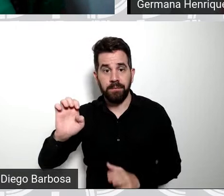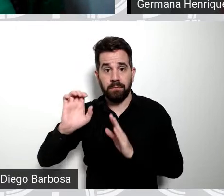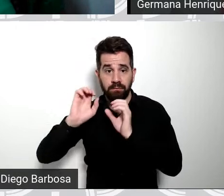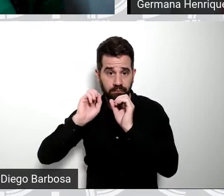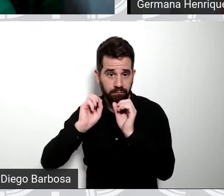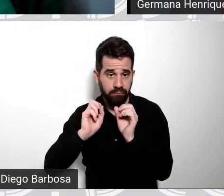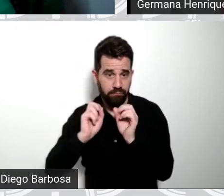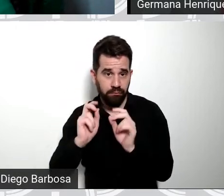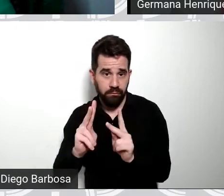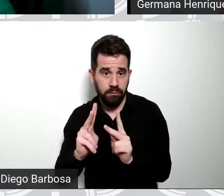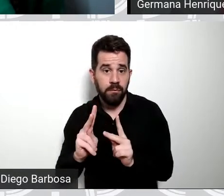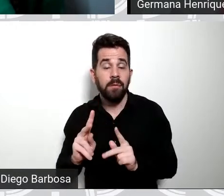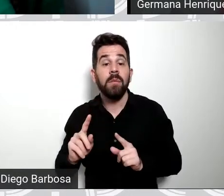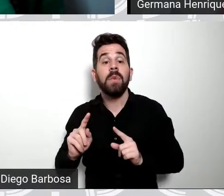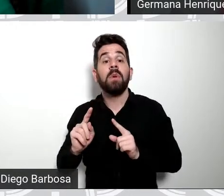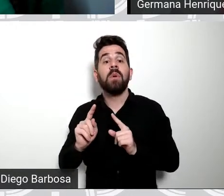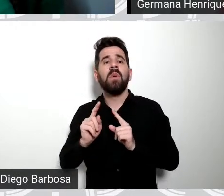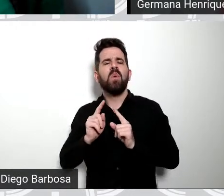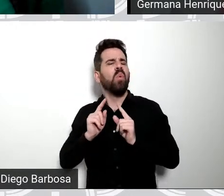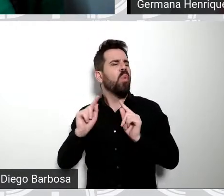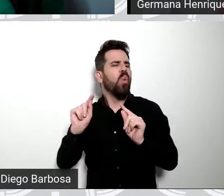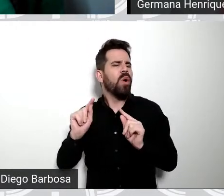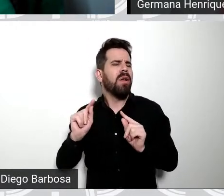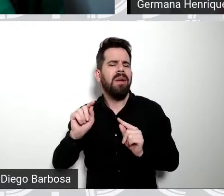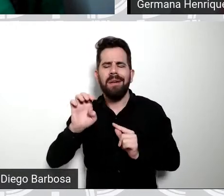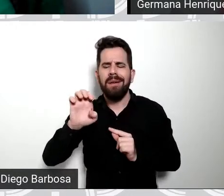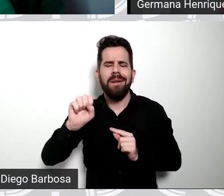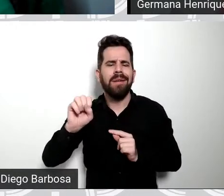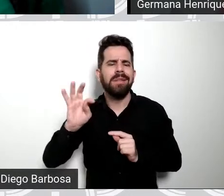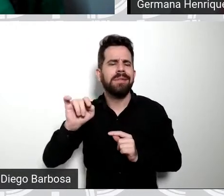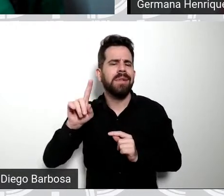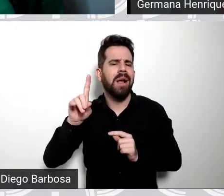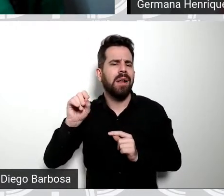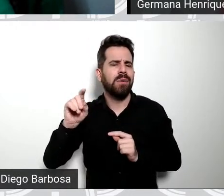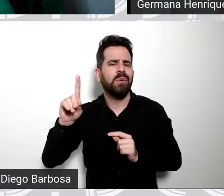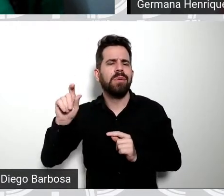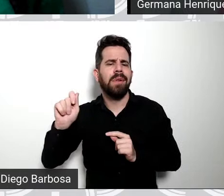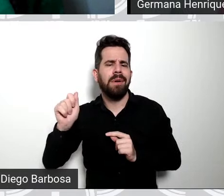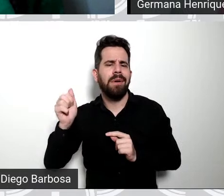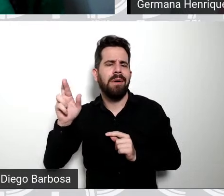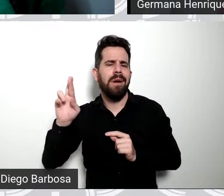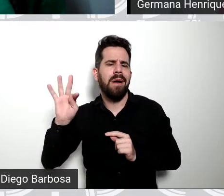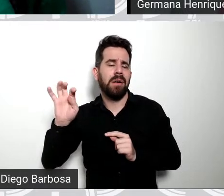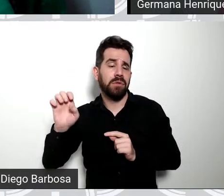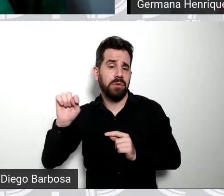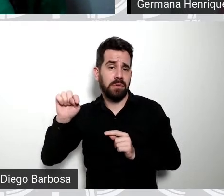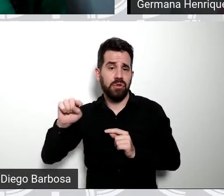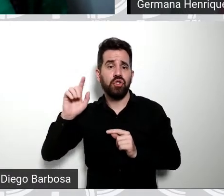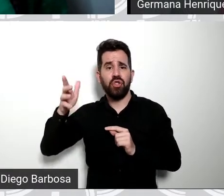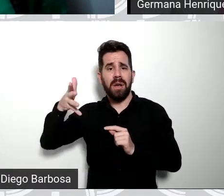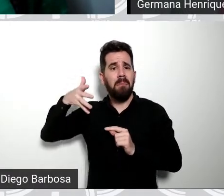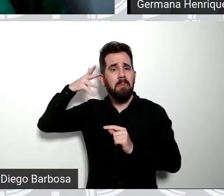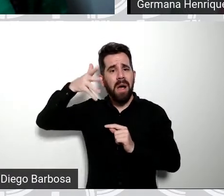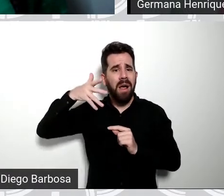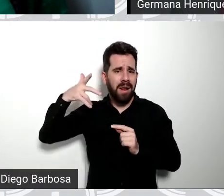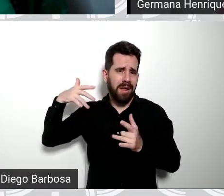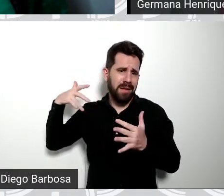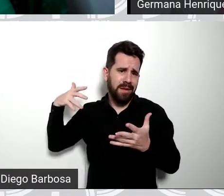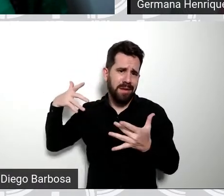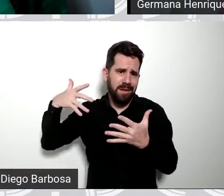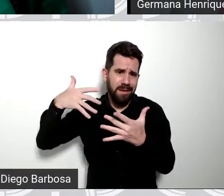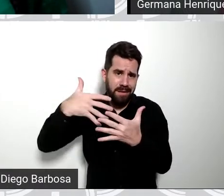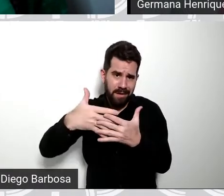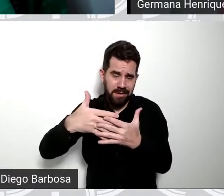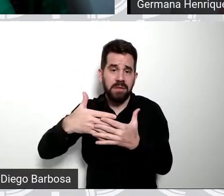palestras que foram feitas, né, este ano, remotamente, que tem o